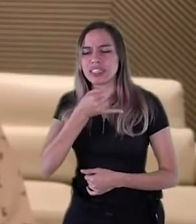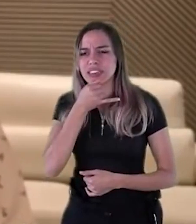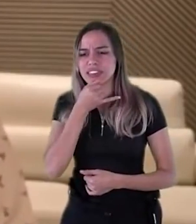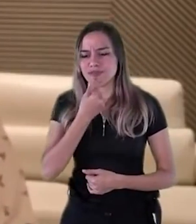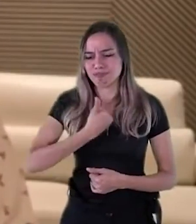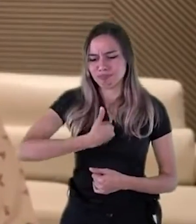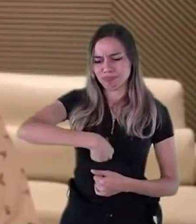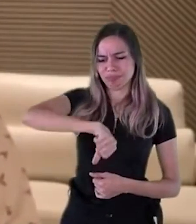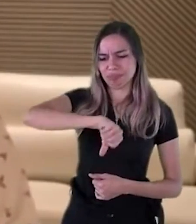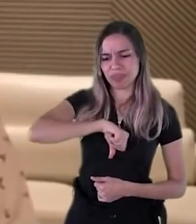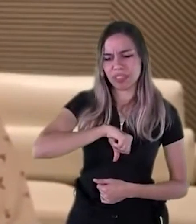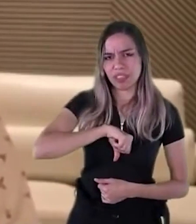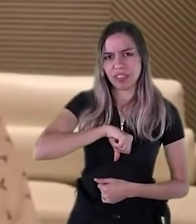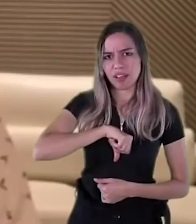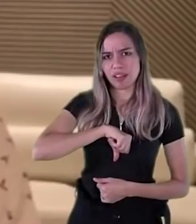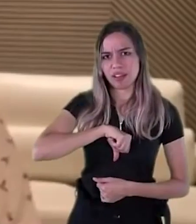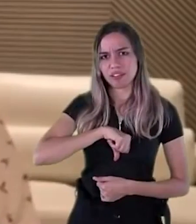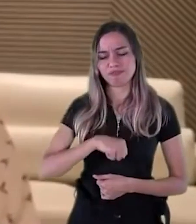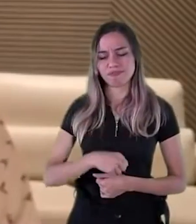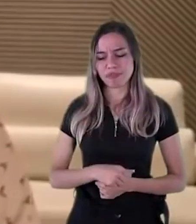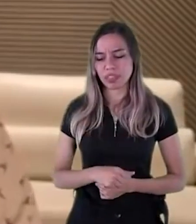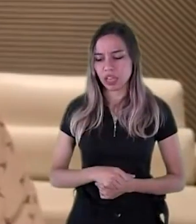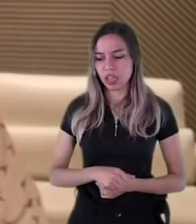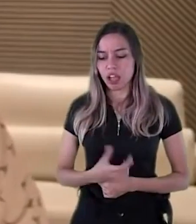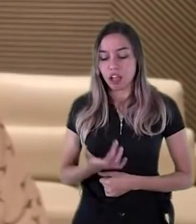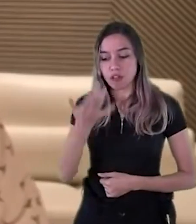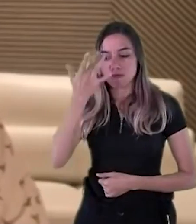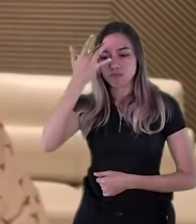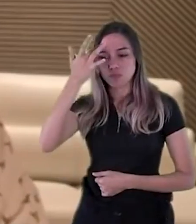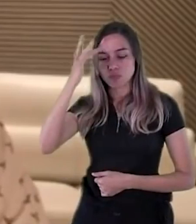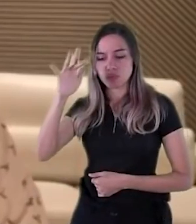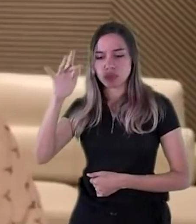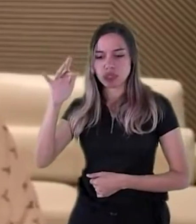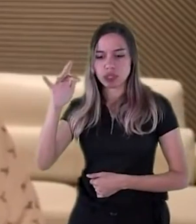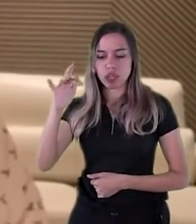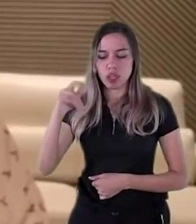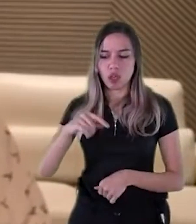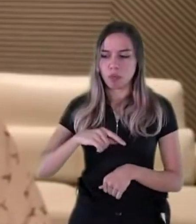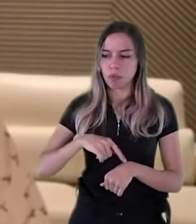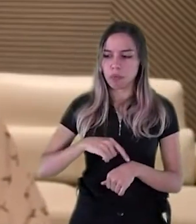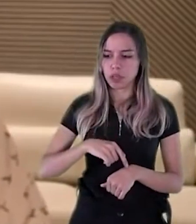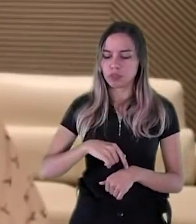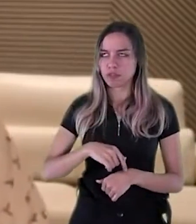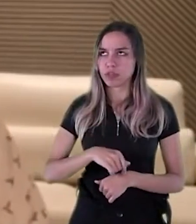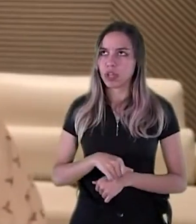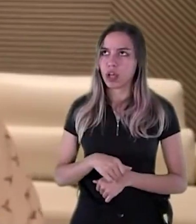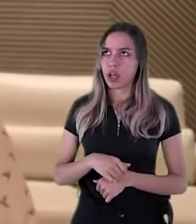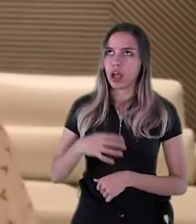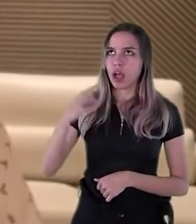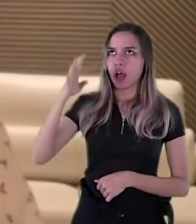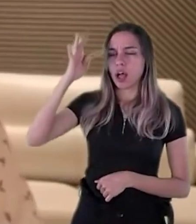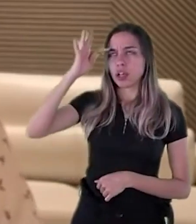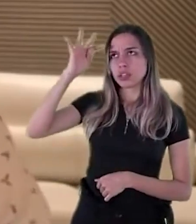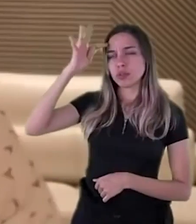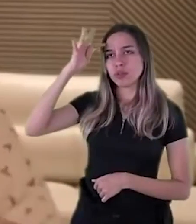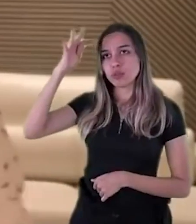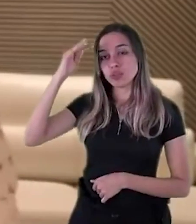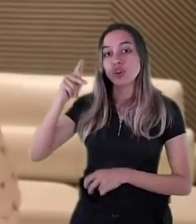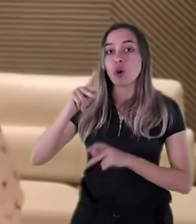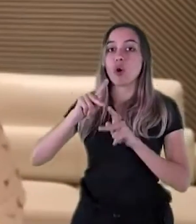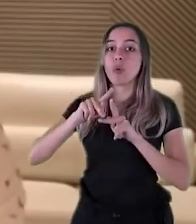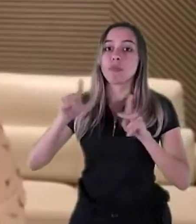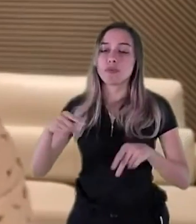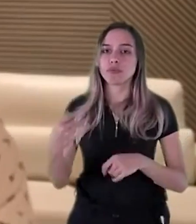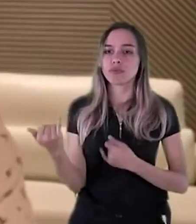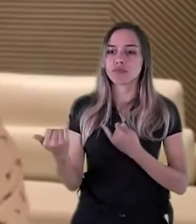sei se foi, eu acho que foi na teologia, eu tinha um professor que dizia isso.